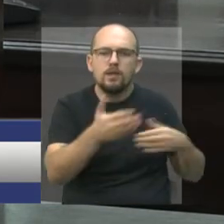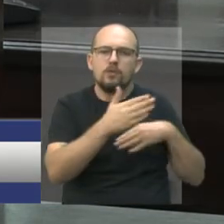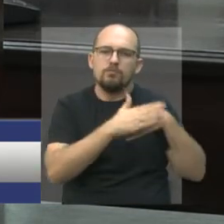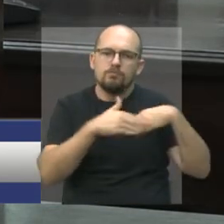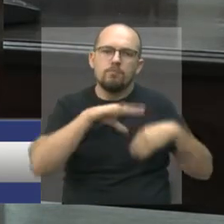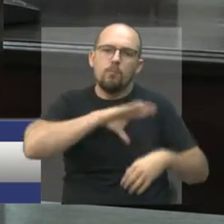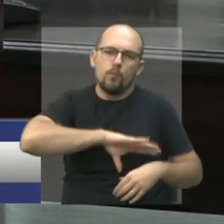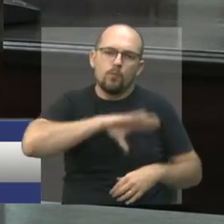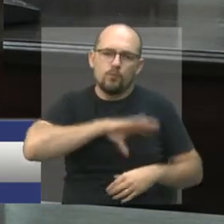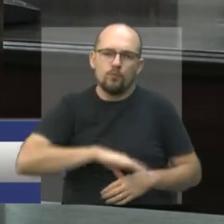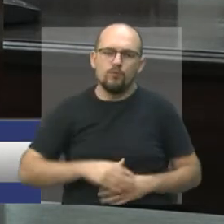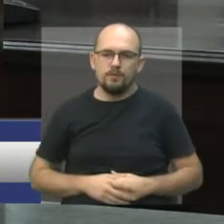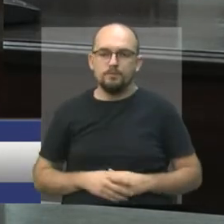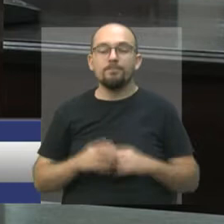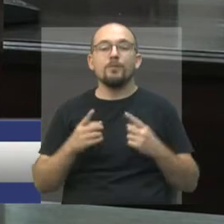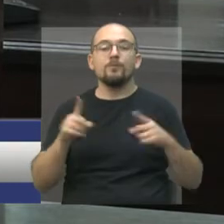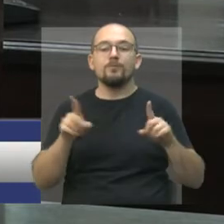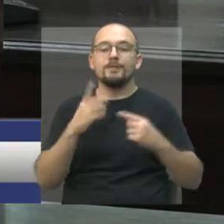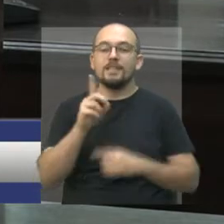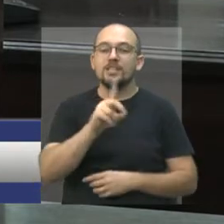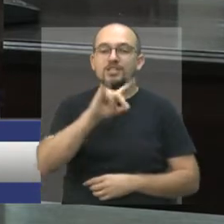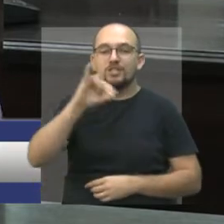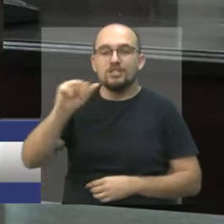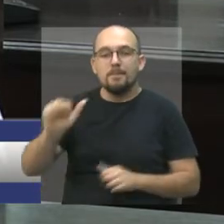melhores virão.